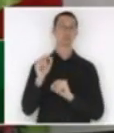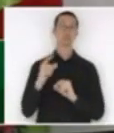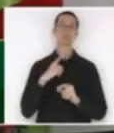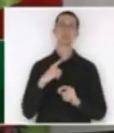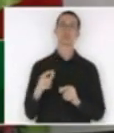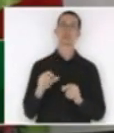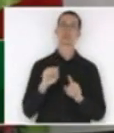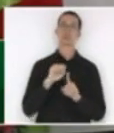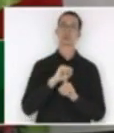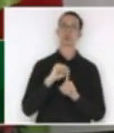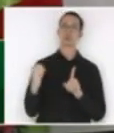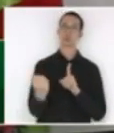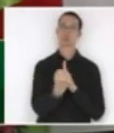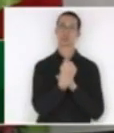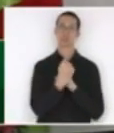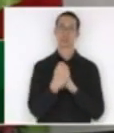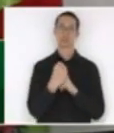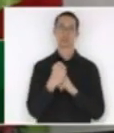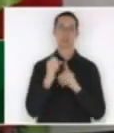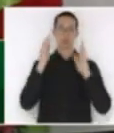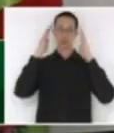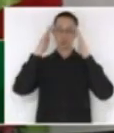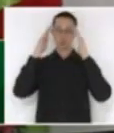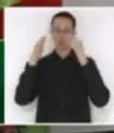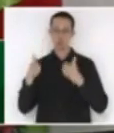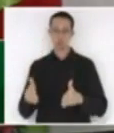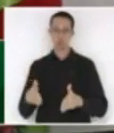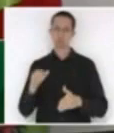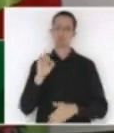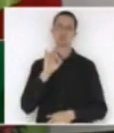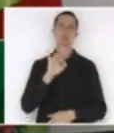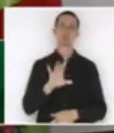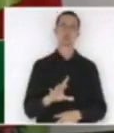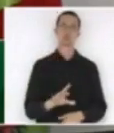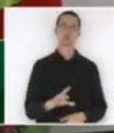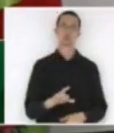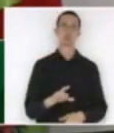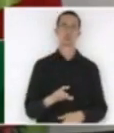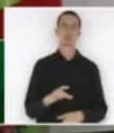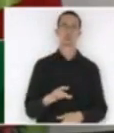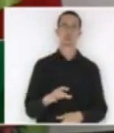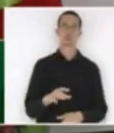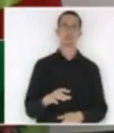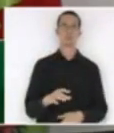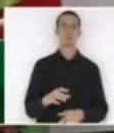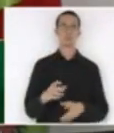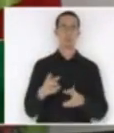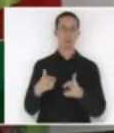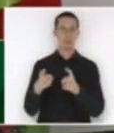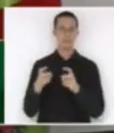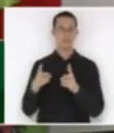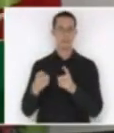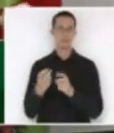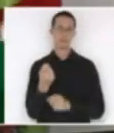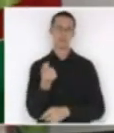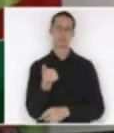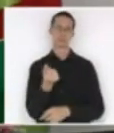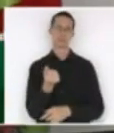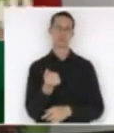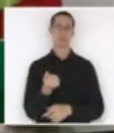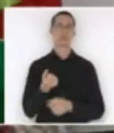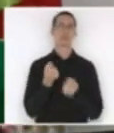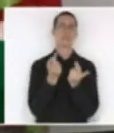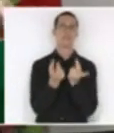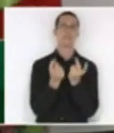sociedade não voltada apenas para a busca e a submissão ao capital, ao mercado, ao